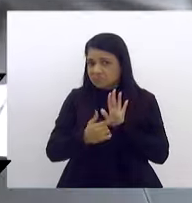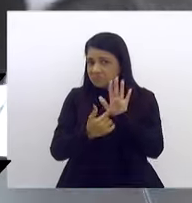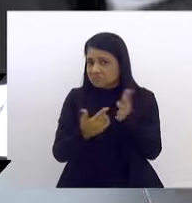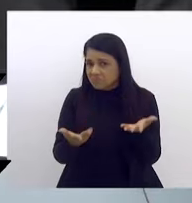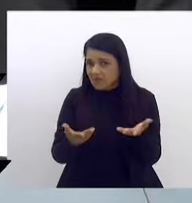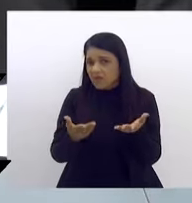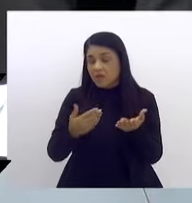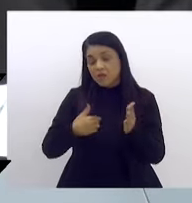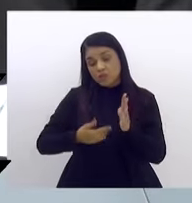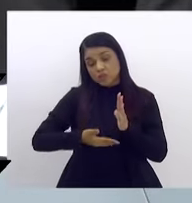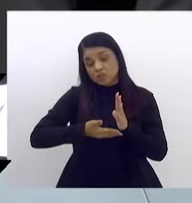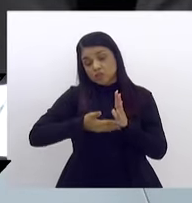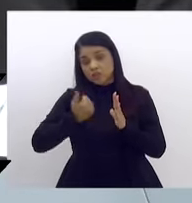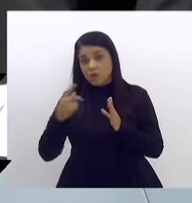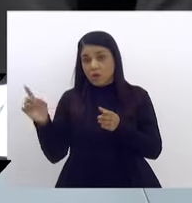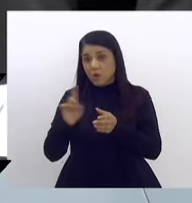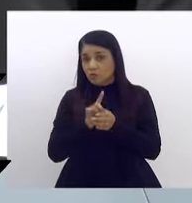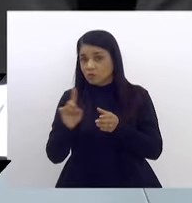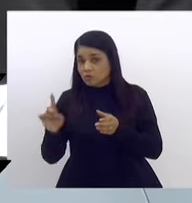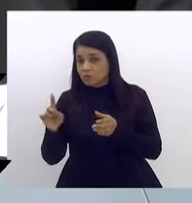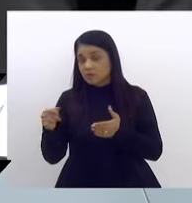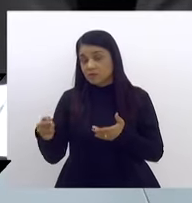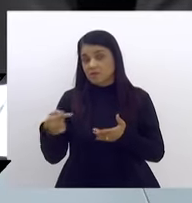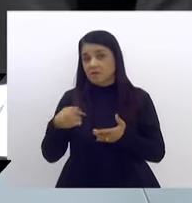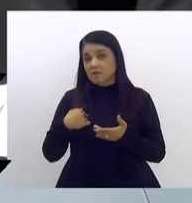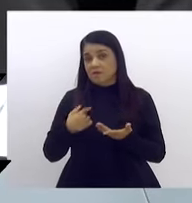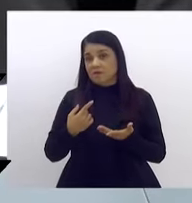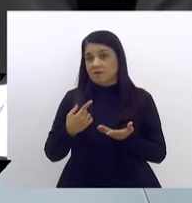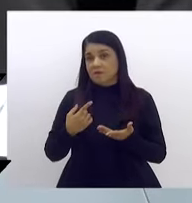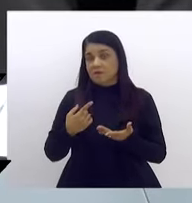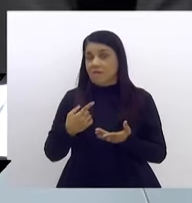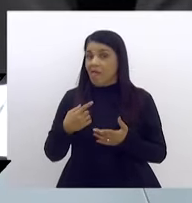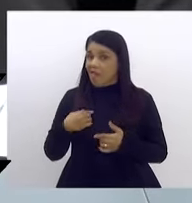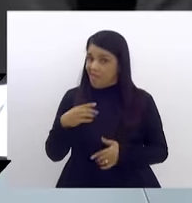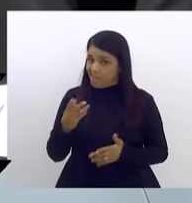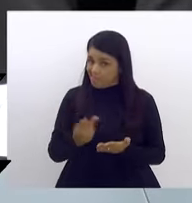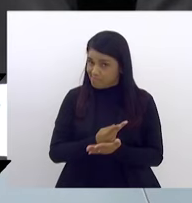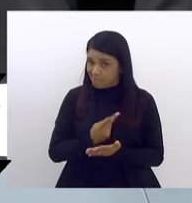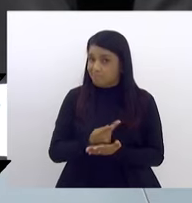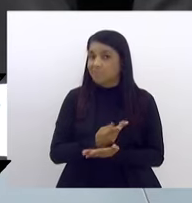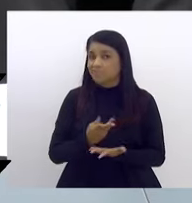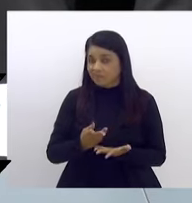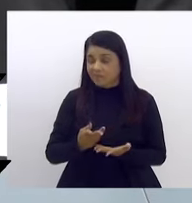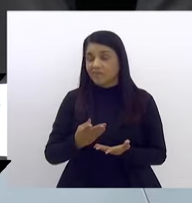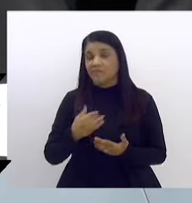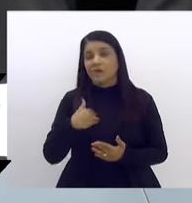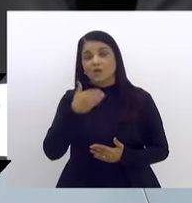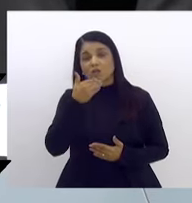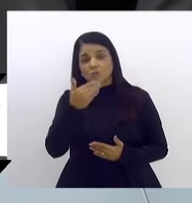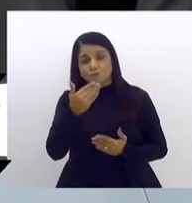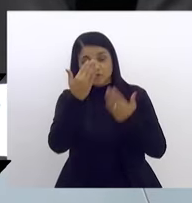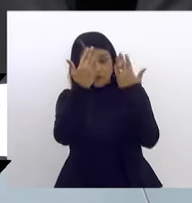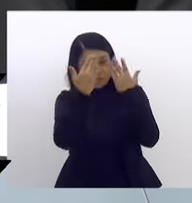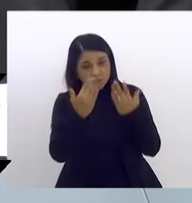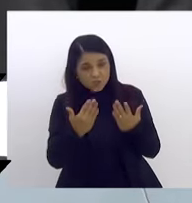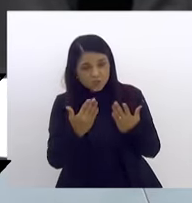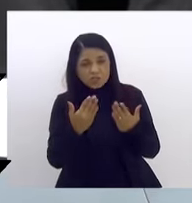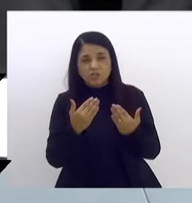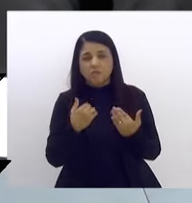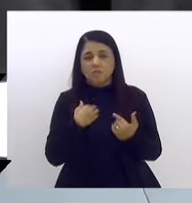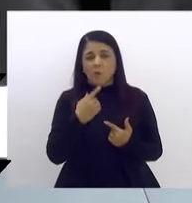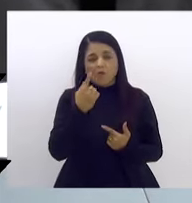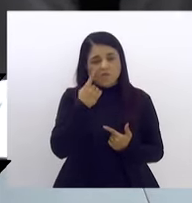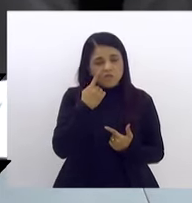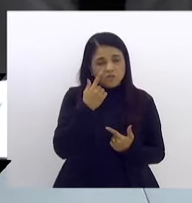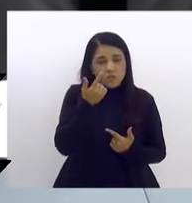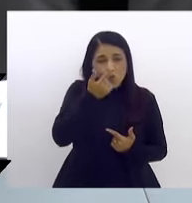essa coautoria tá embarcando numa Canoa no meio furada Mas então eu queria pedir vista para ver se eu